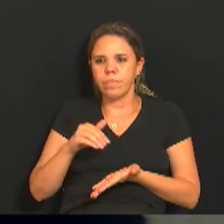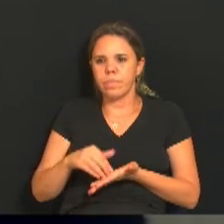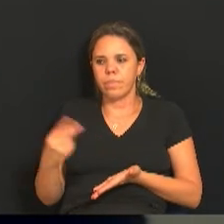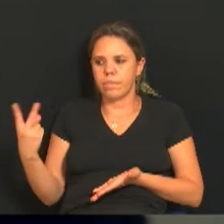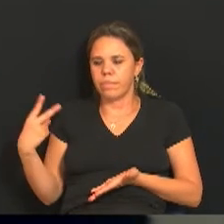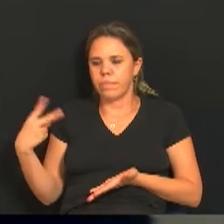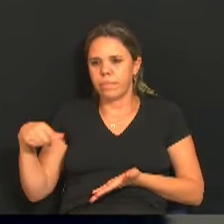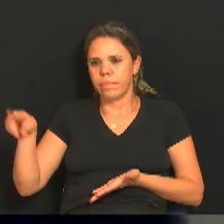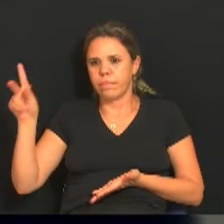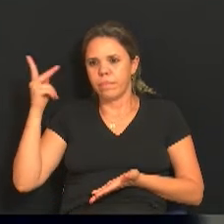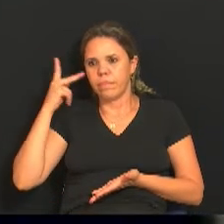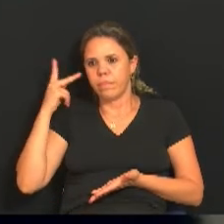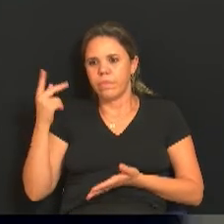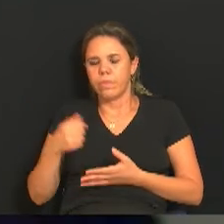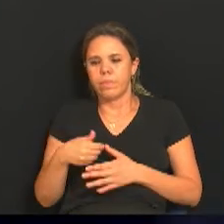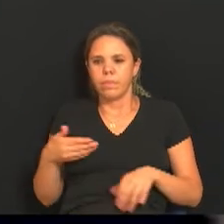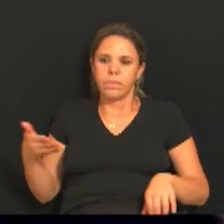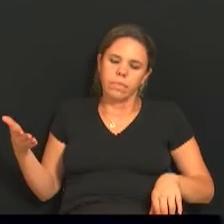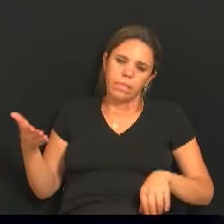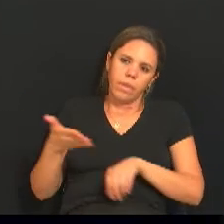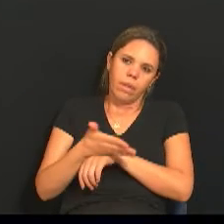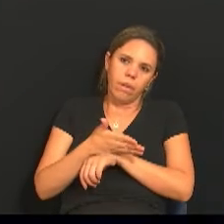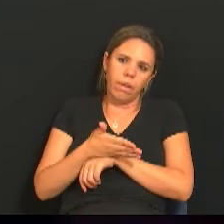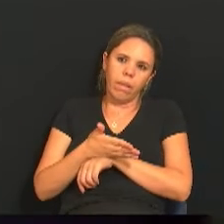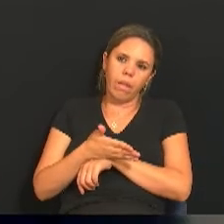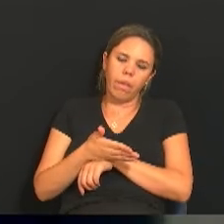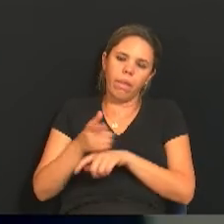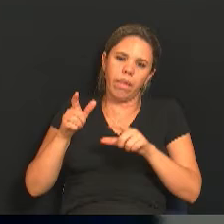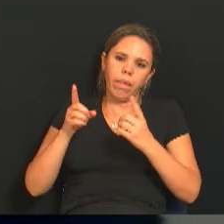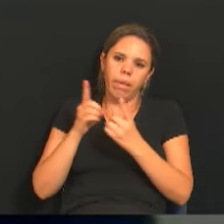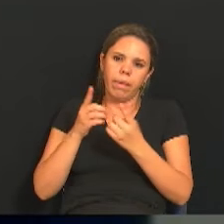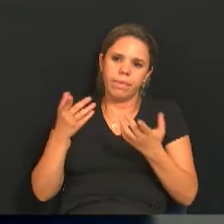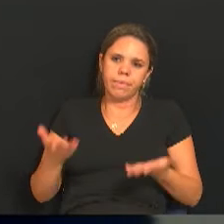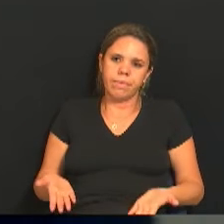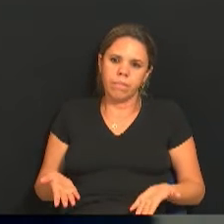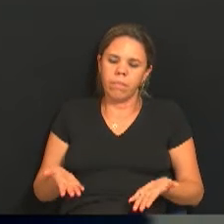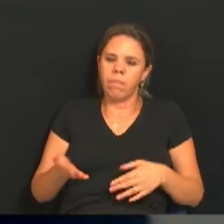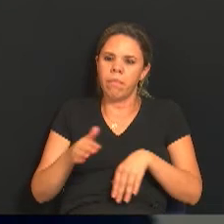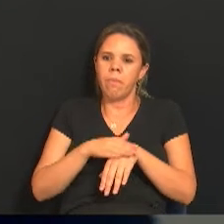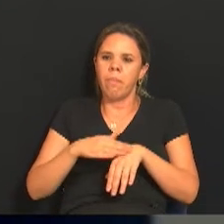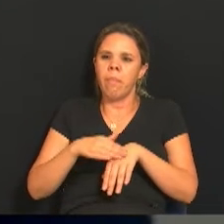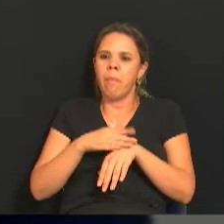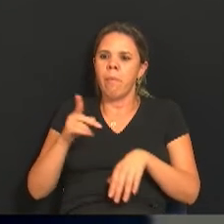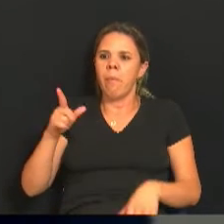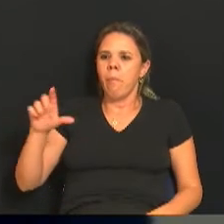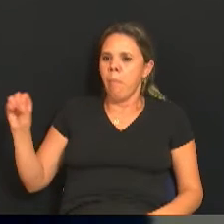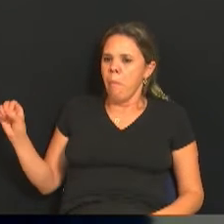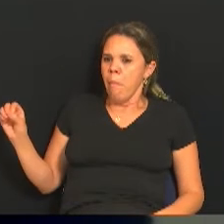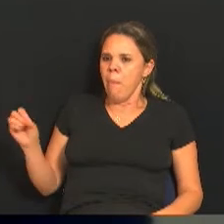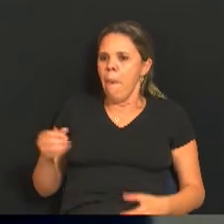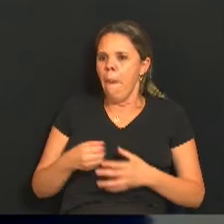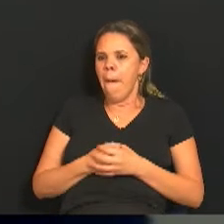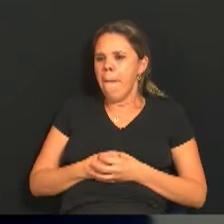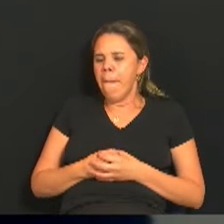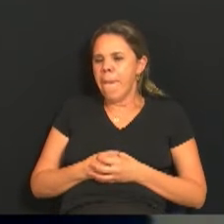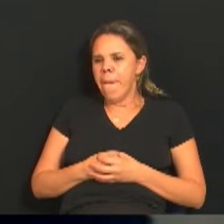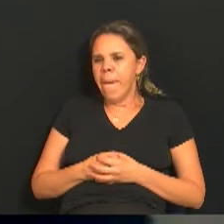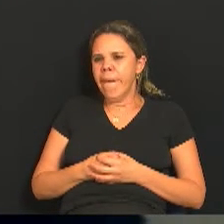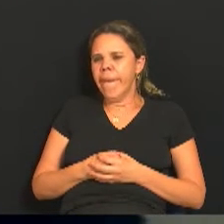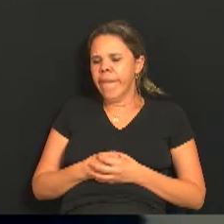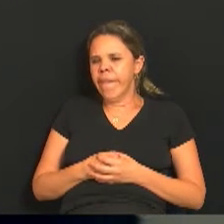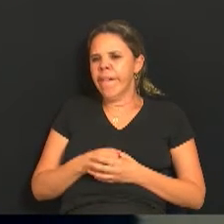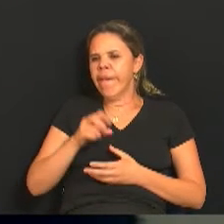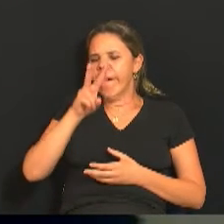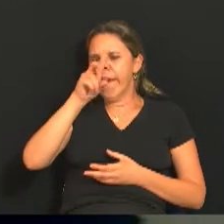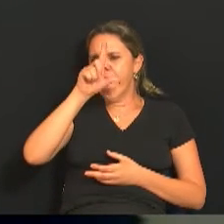São Paulo, né, visitar um determinado serviço, daí conversar com o Paulo, com o José, com o padre Júlio Lancelotti, né,